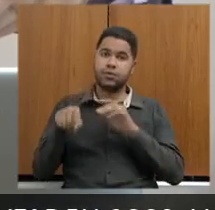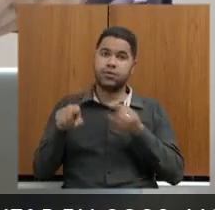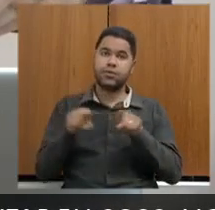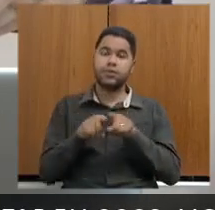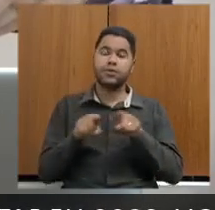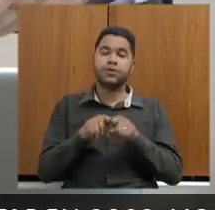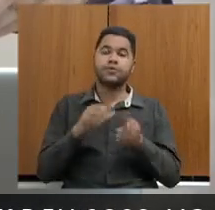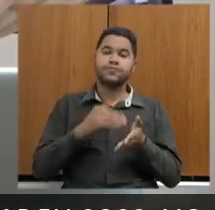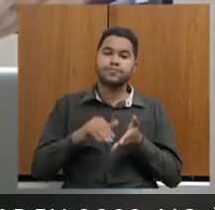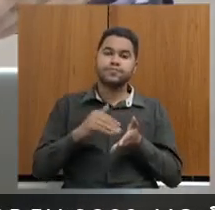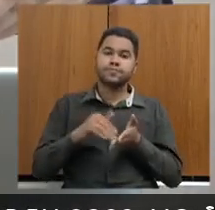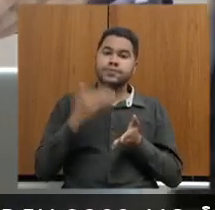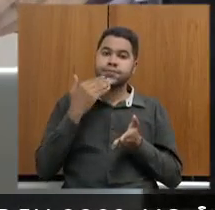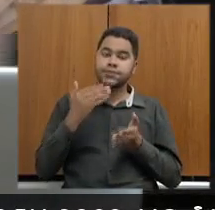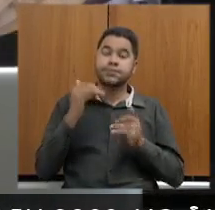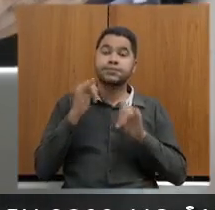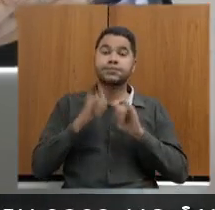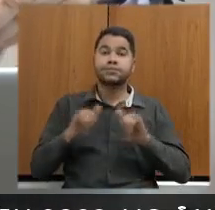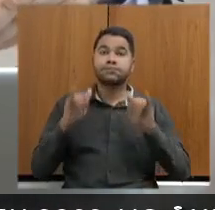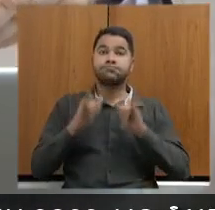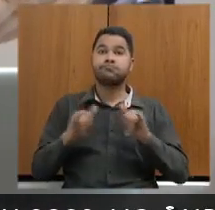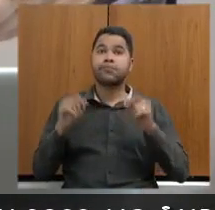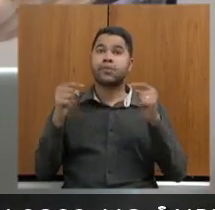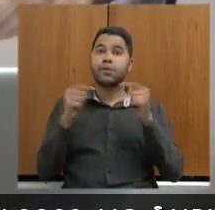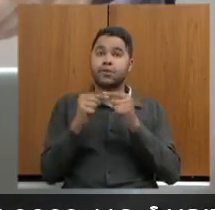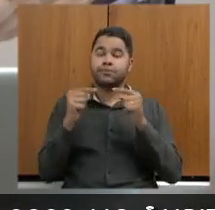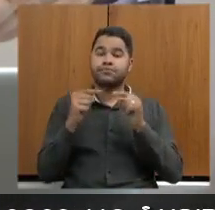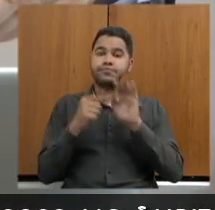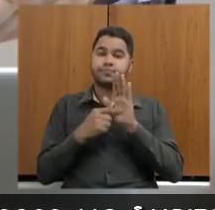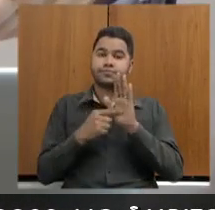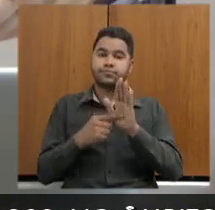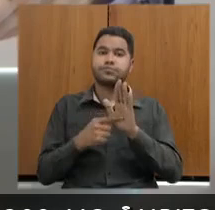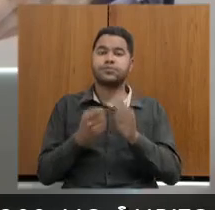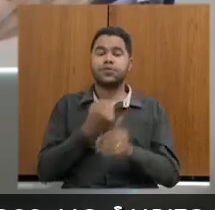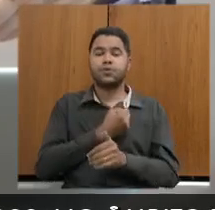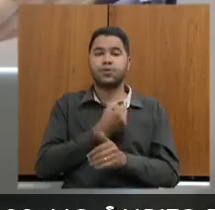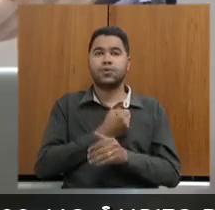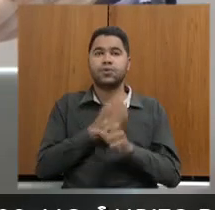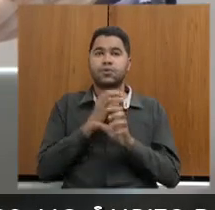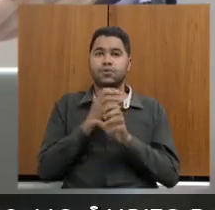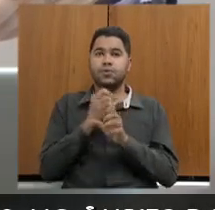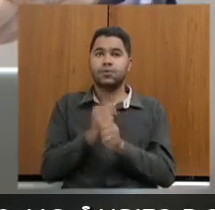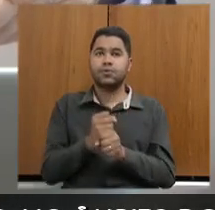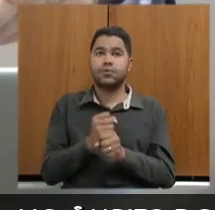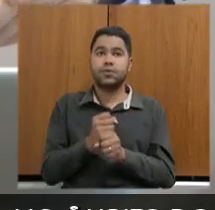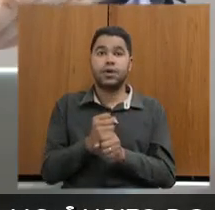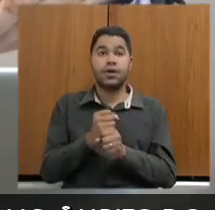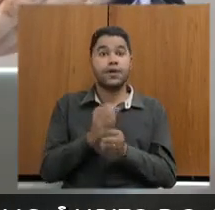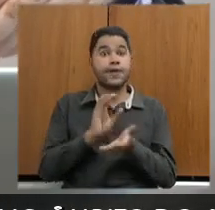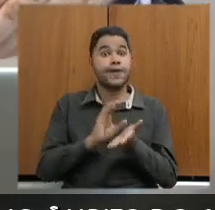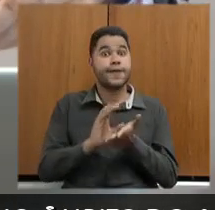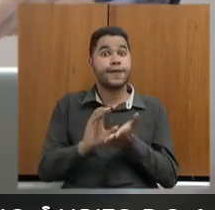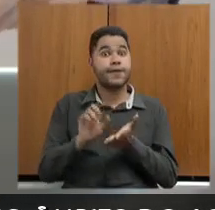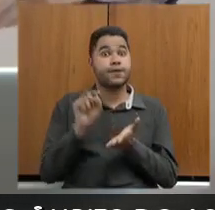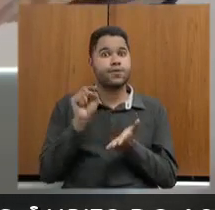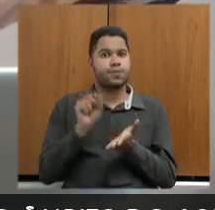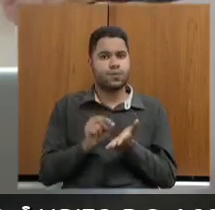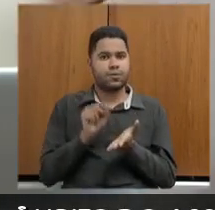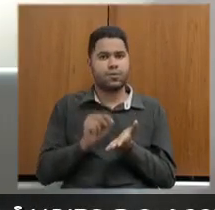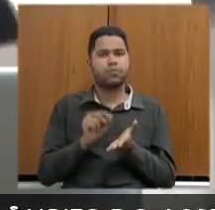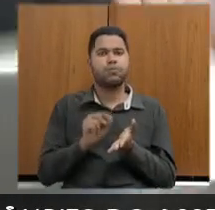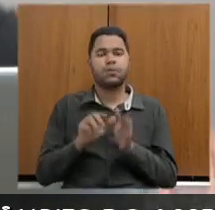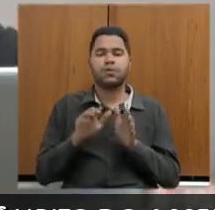Polícia Militar eu chegar tarde só de fazer o pedido informações consubstanciados na apresentação do valor do total dos recursos de investimentos